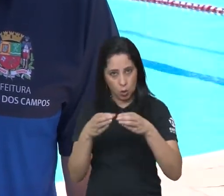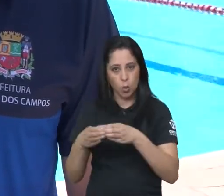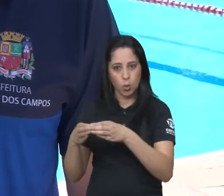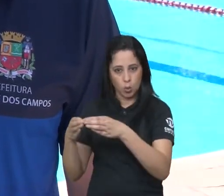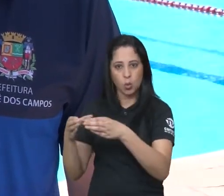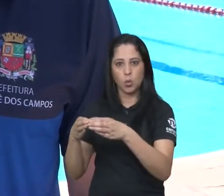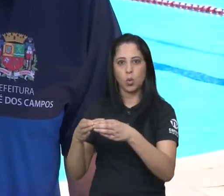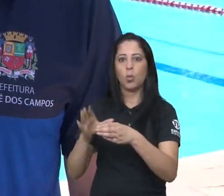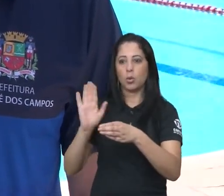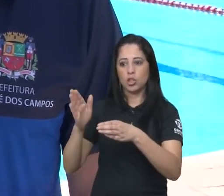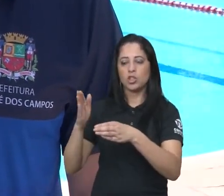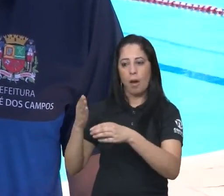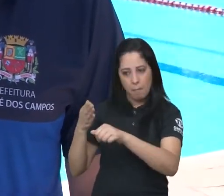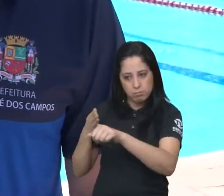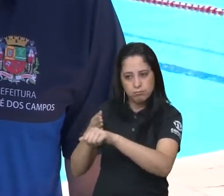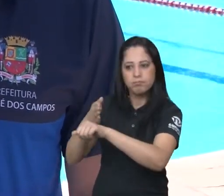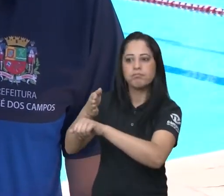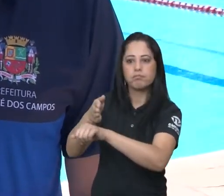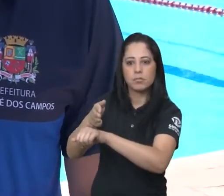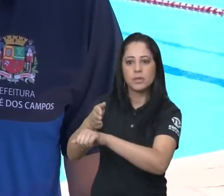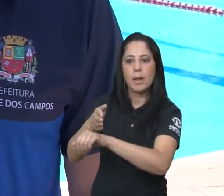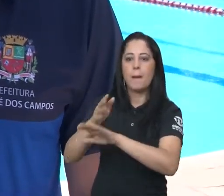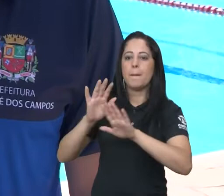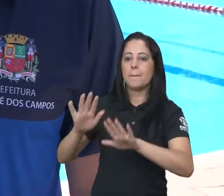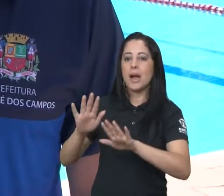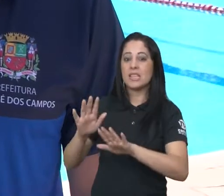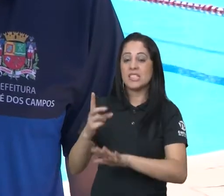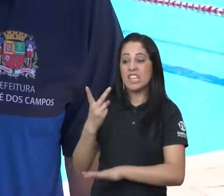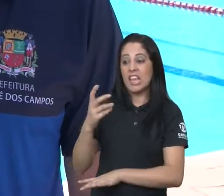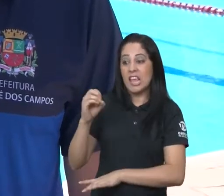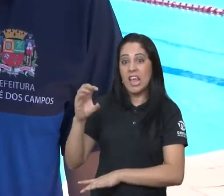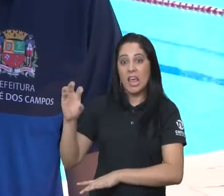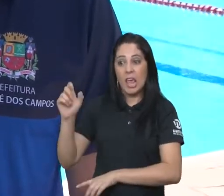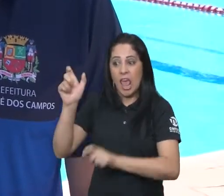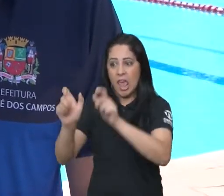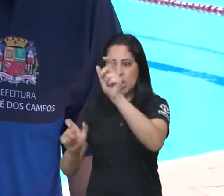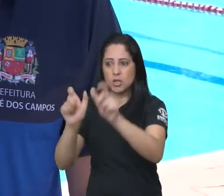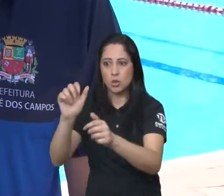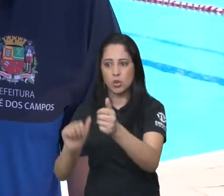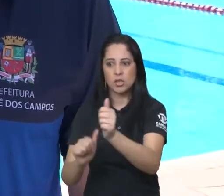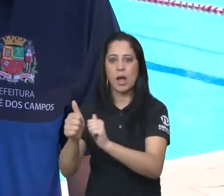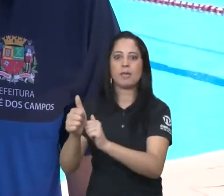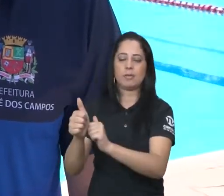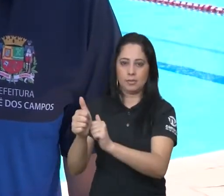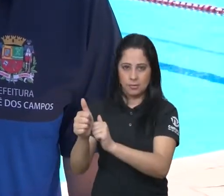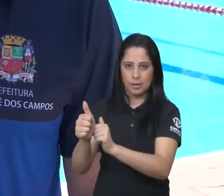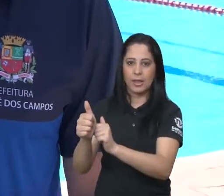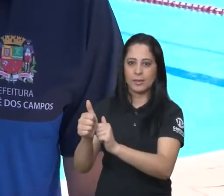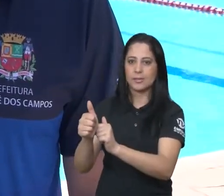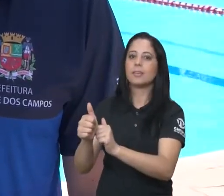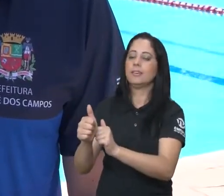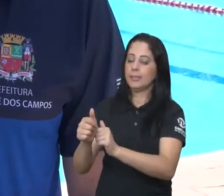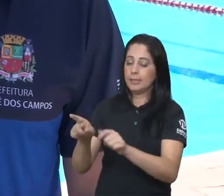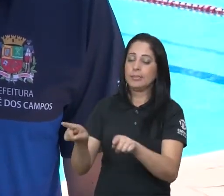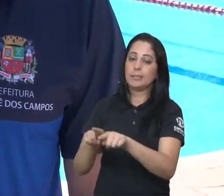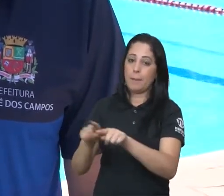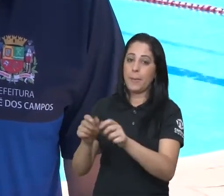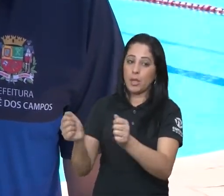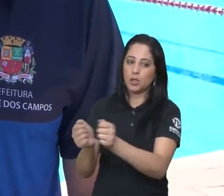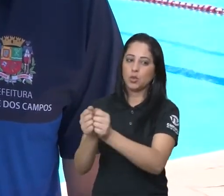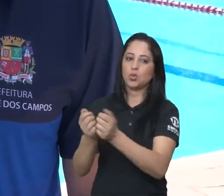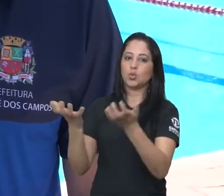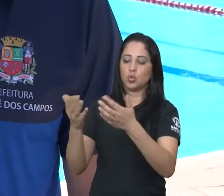já classificadas para os Jogos Abertos e quase 500 atletas aí em busca da sua